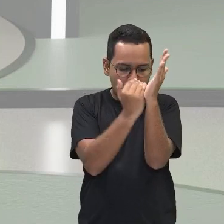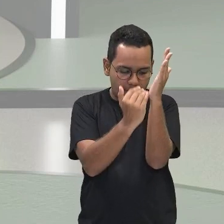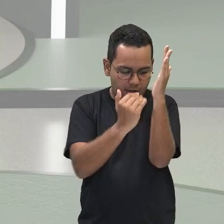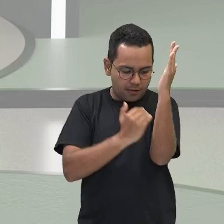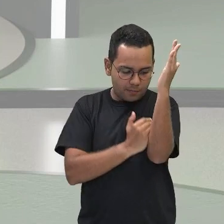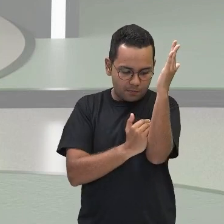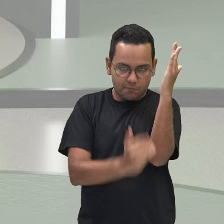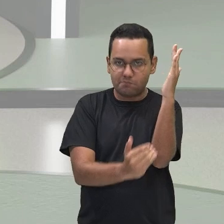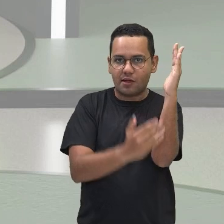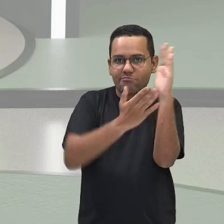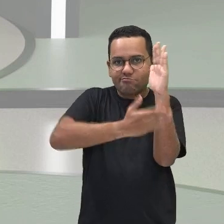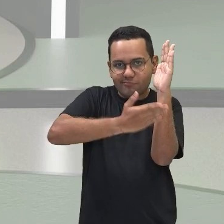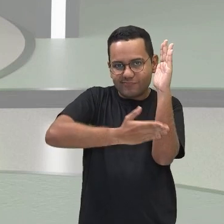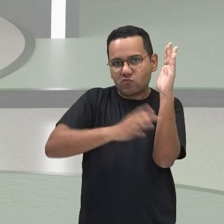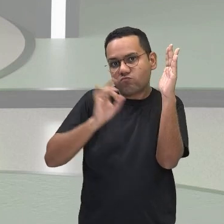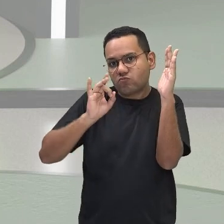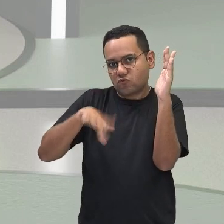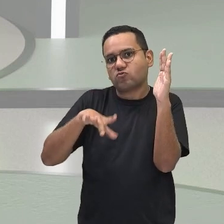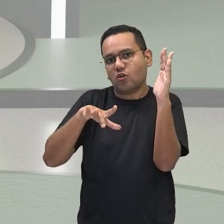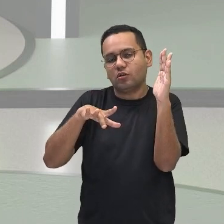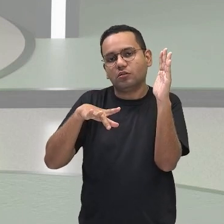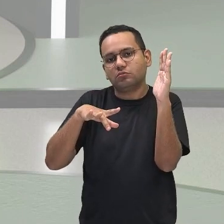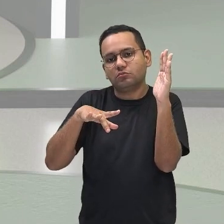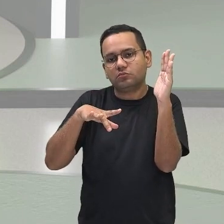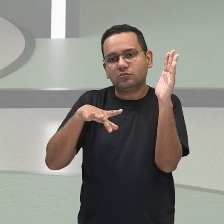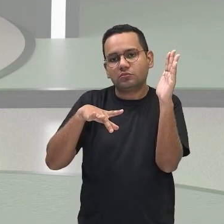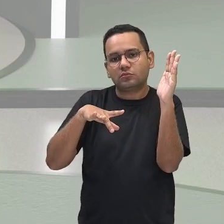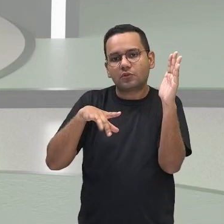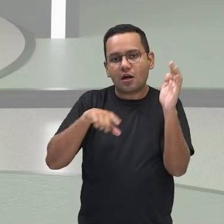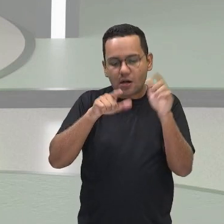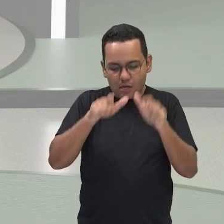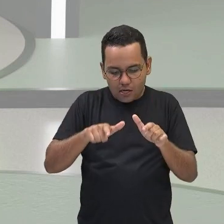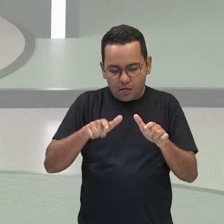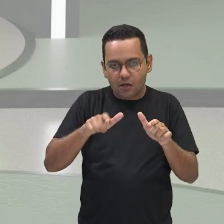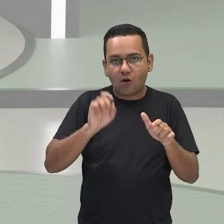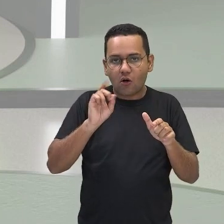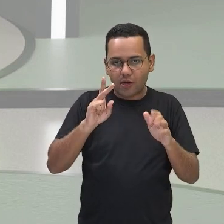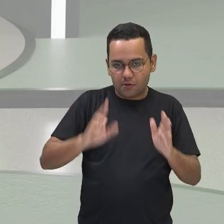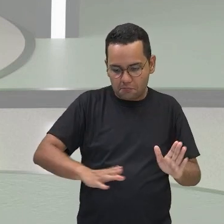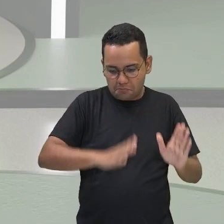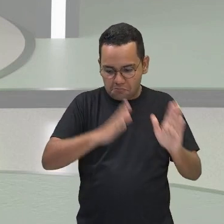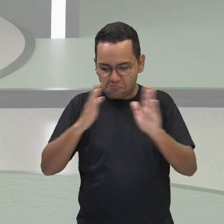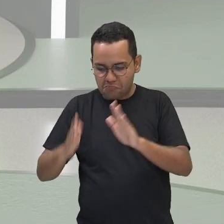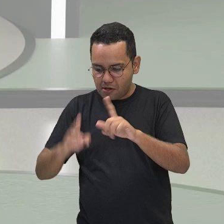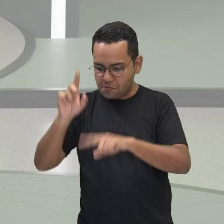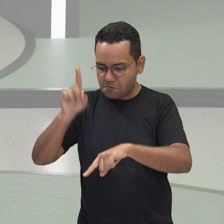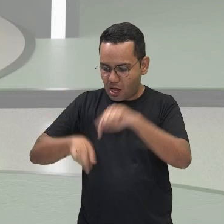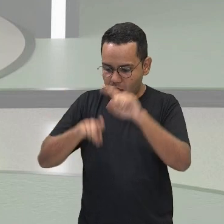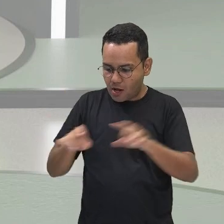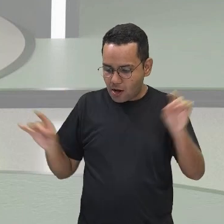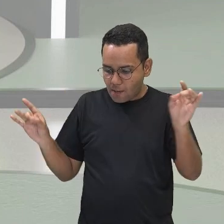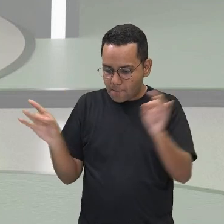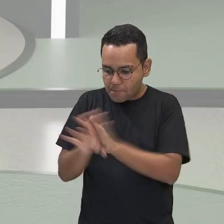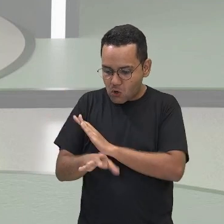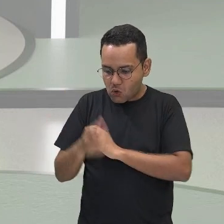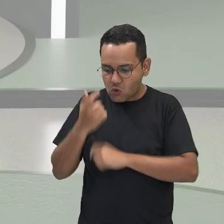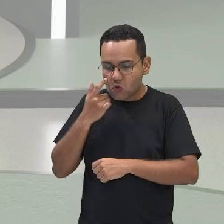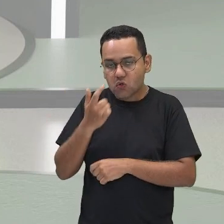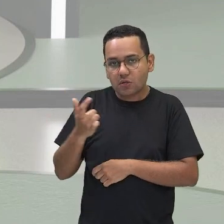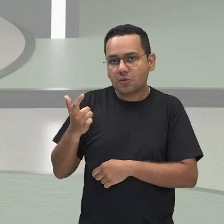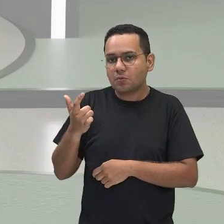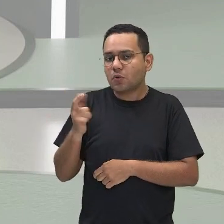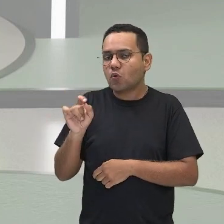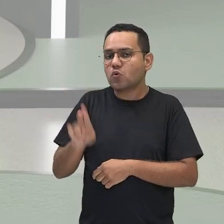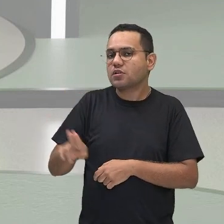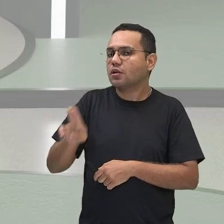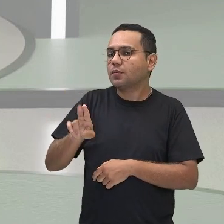manipulei, né, transformando ele em um objeto. E esse objeto vai ser utilizado